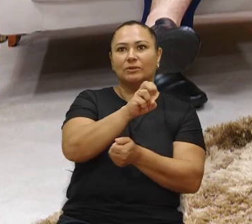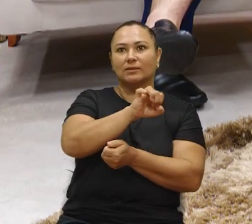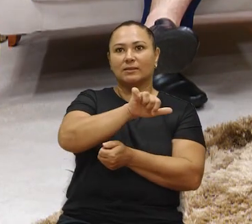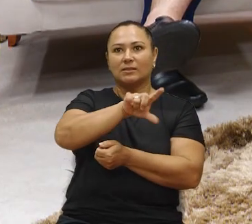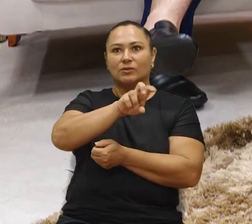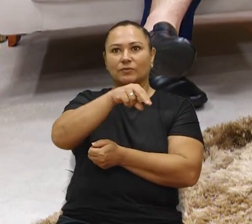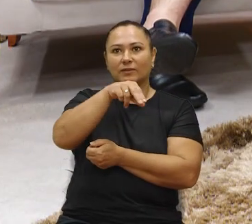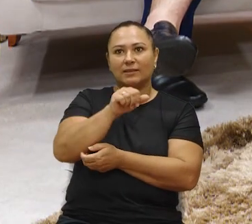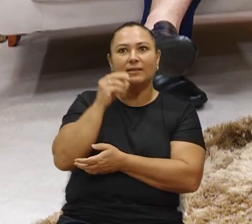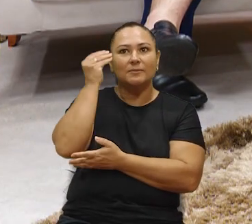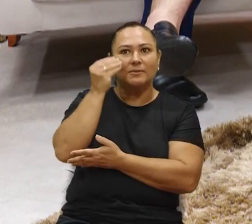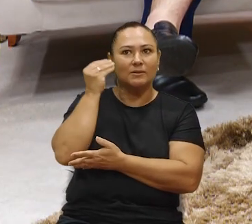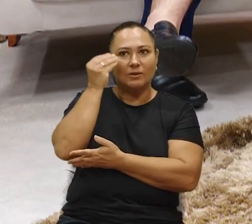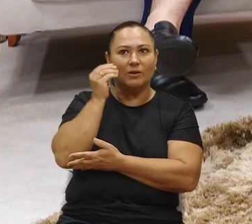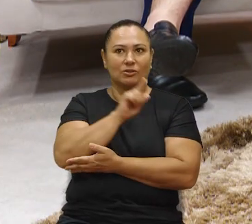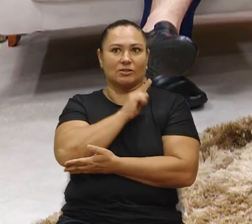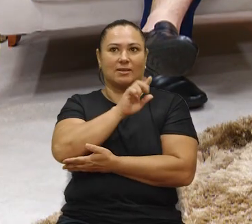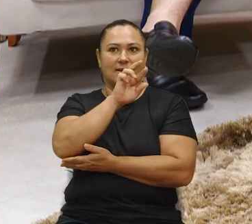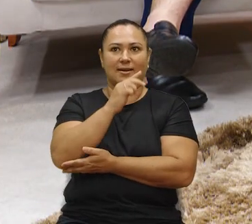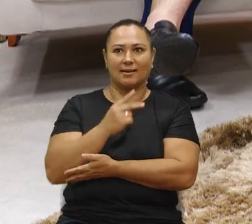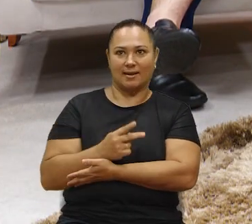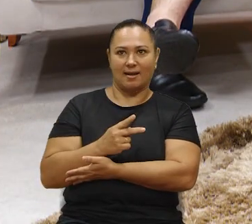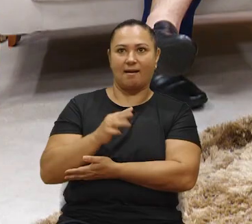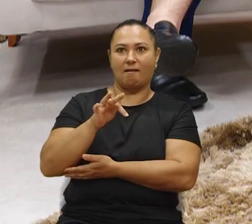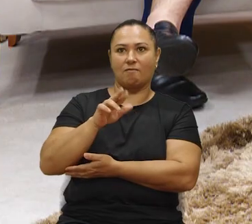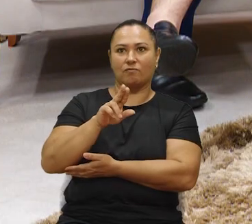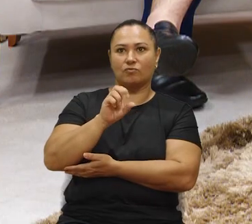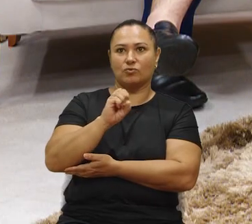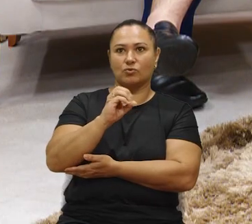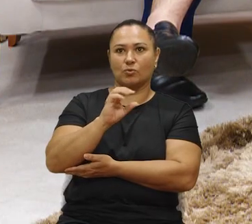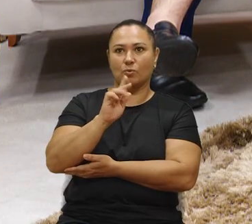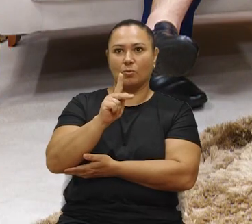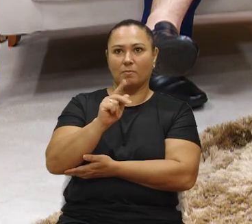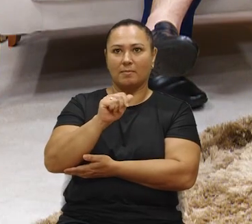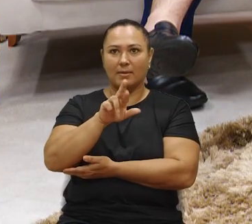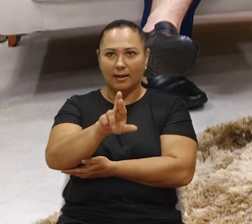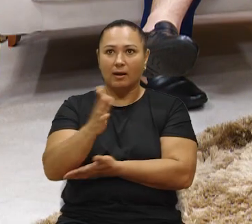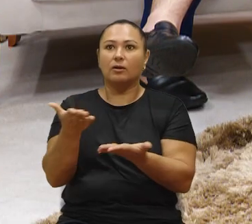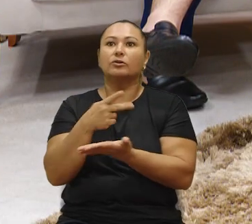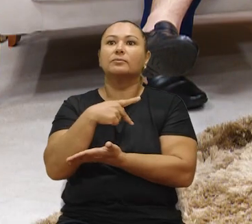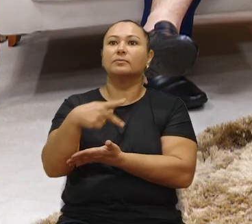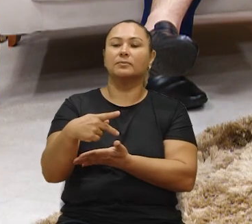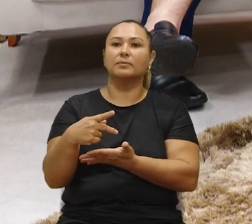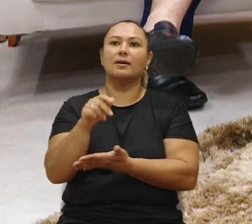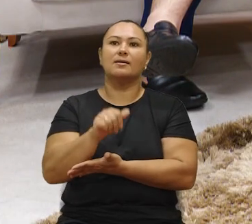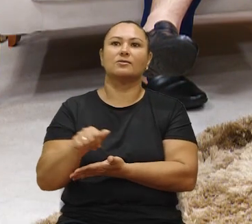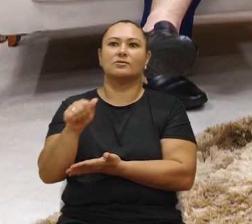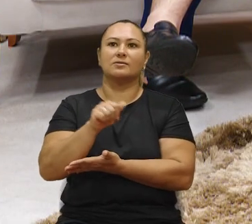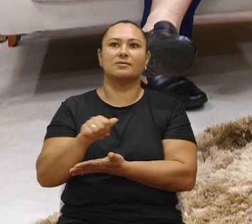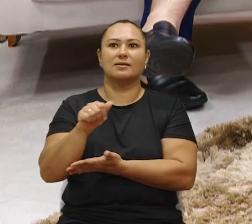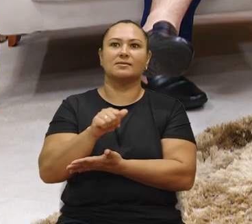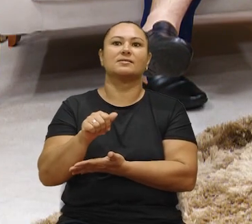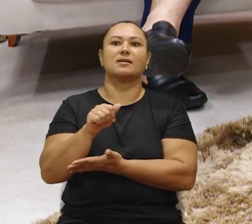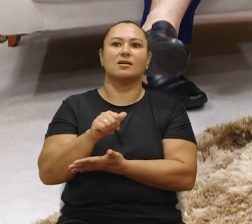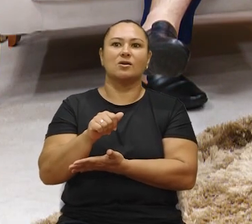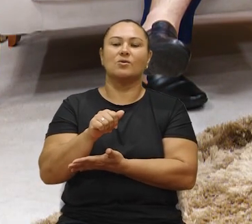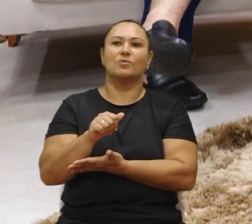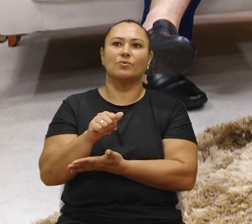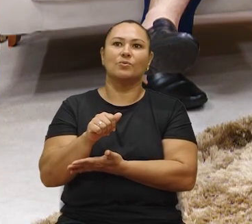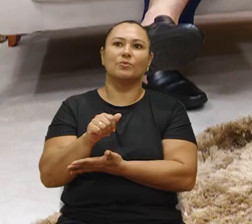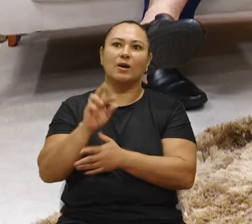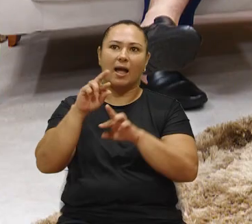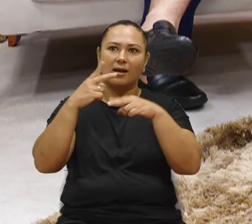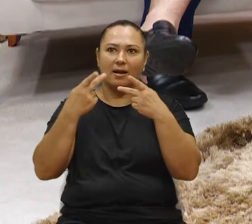conosco, Silvana Siqueira, que é psicóloga, gestora de RH na Fusopar e hoje presidente da Associação